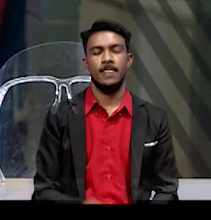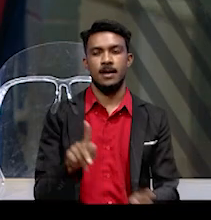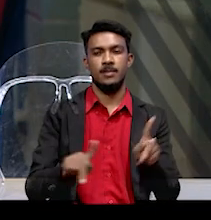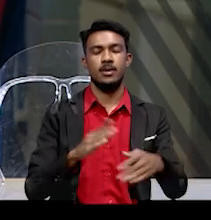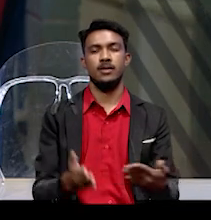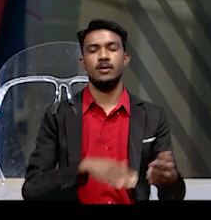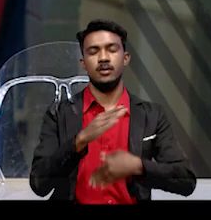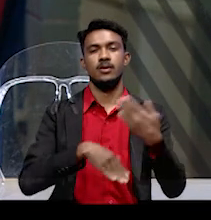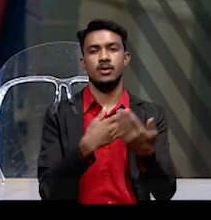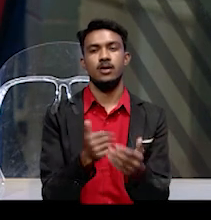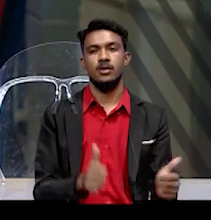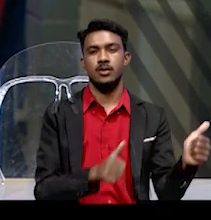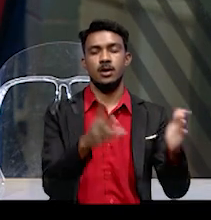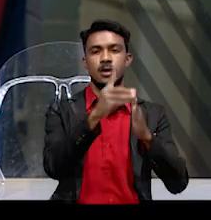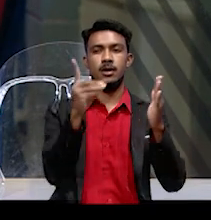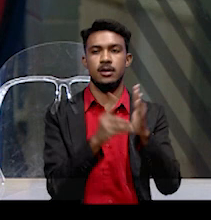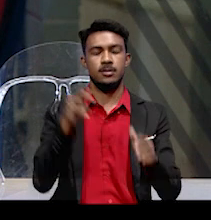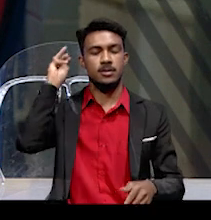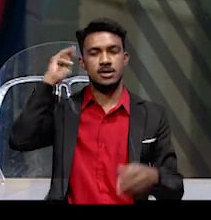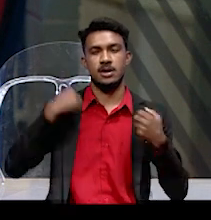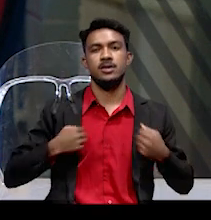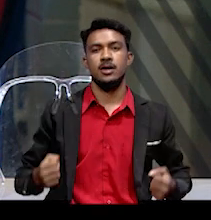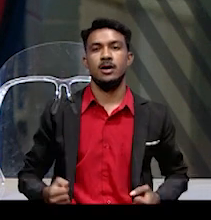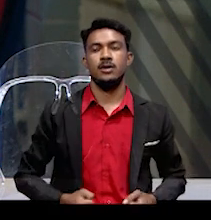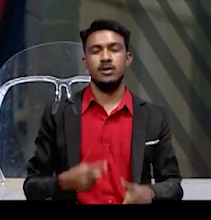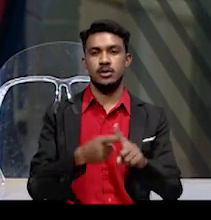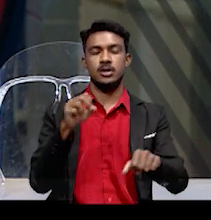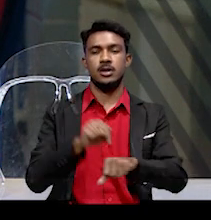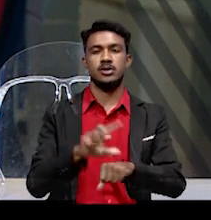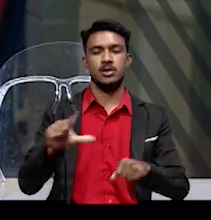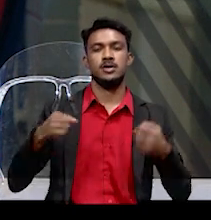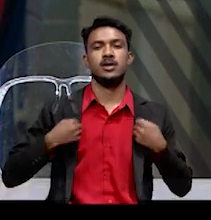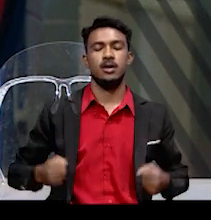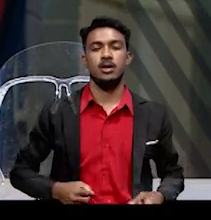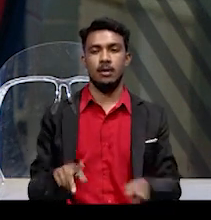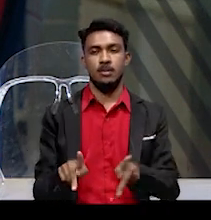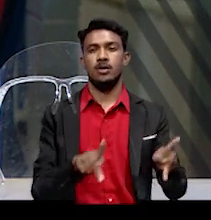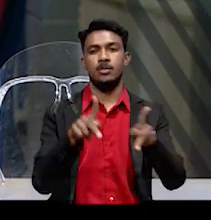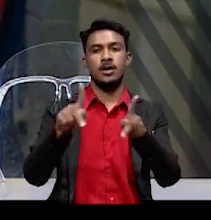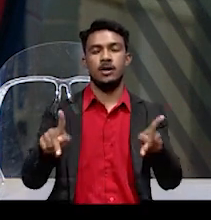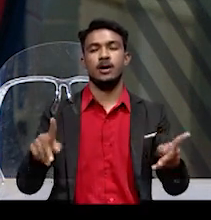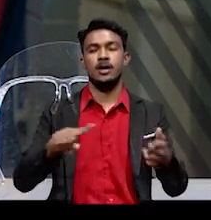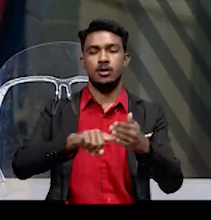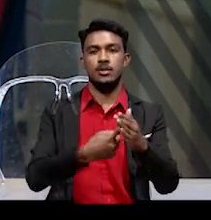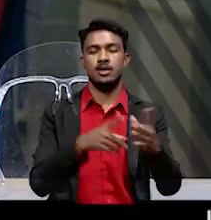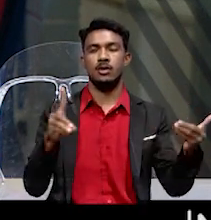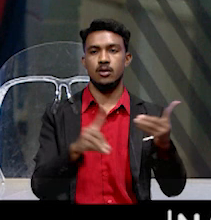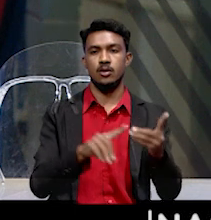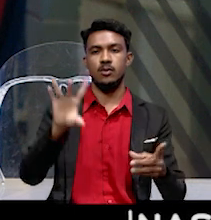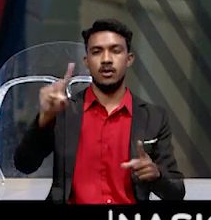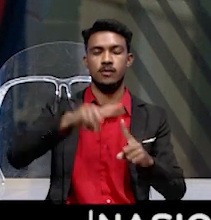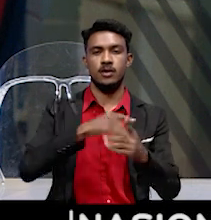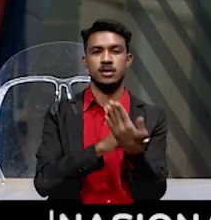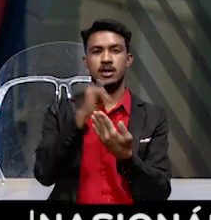Respetadores, tuirdados Ministério Saúde, Direção Nacional Saúde Pública, a rua e a loura um alo fulanzaneiro, né?